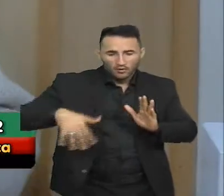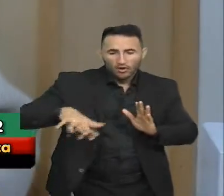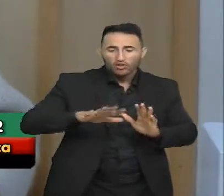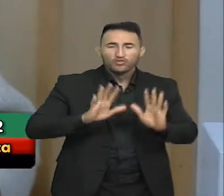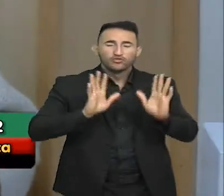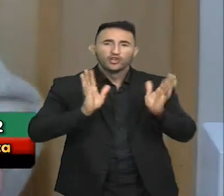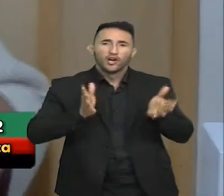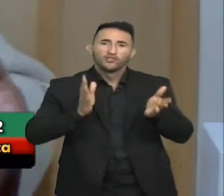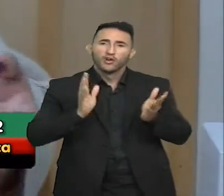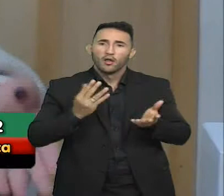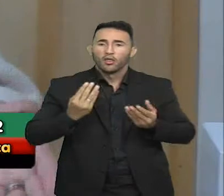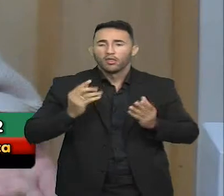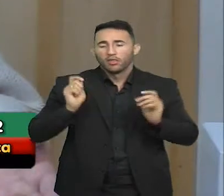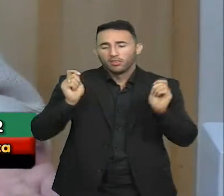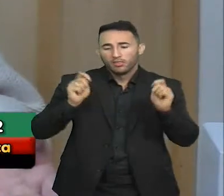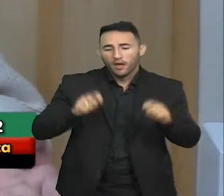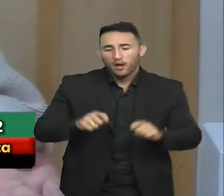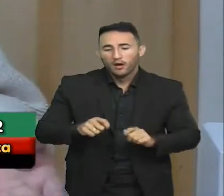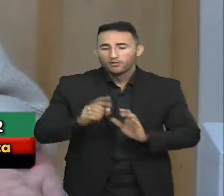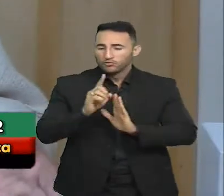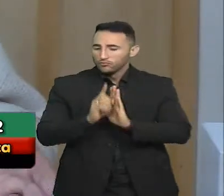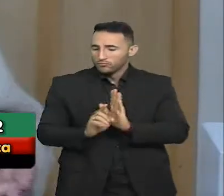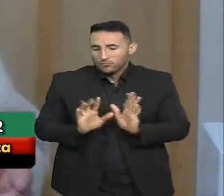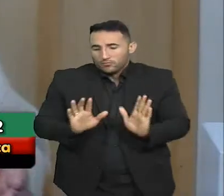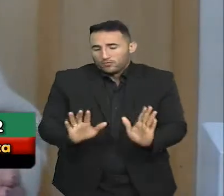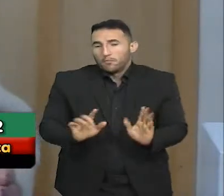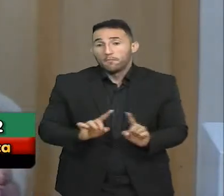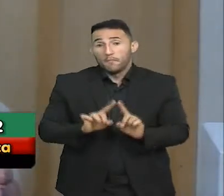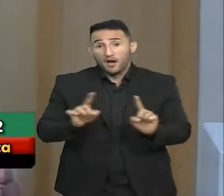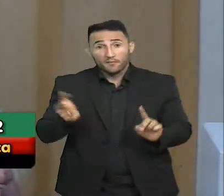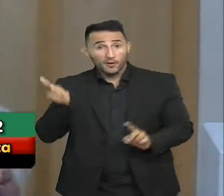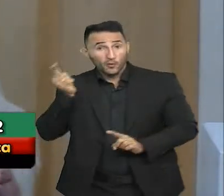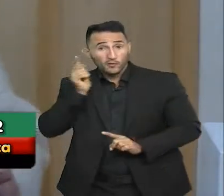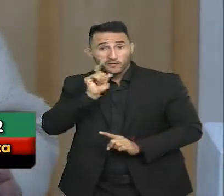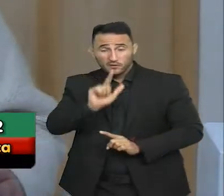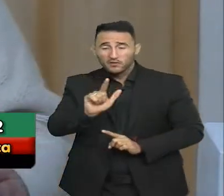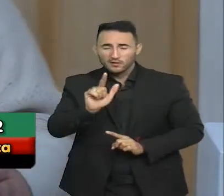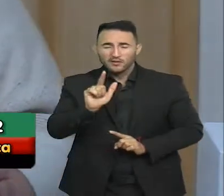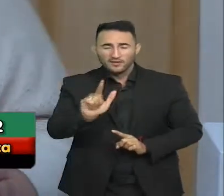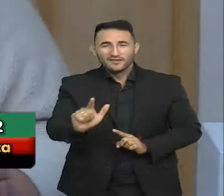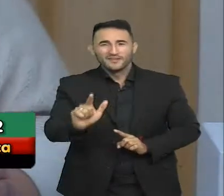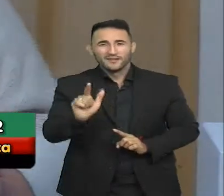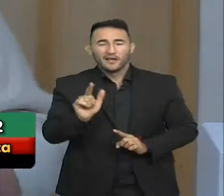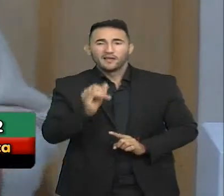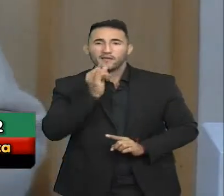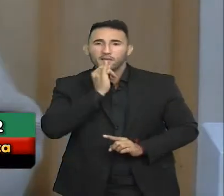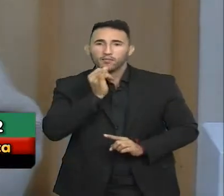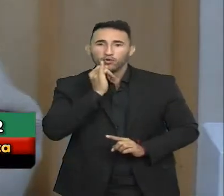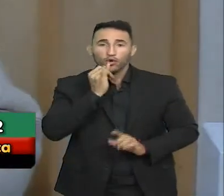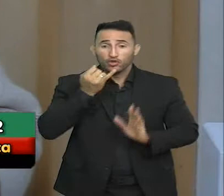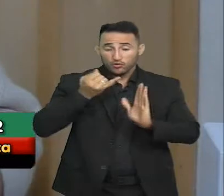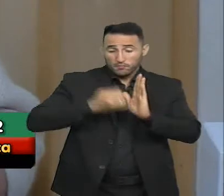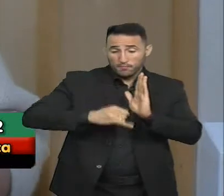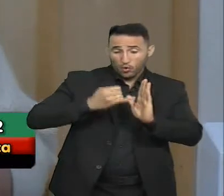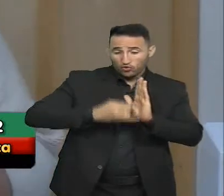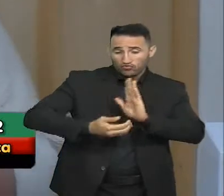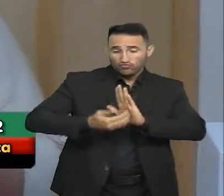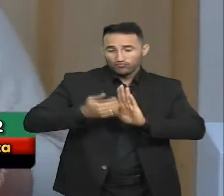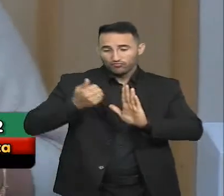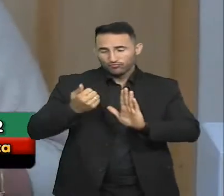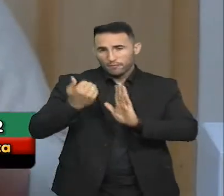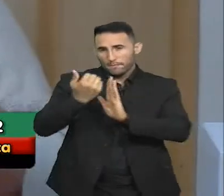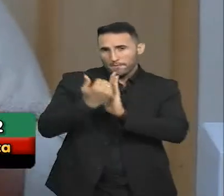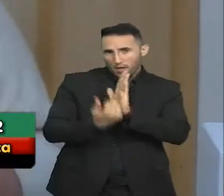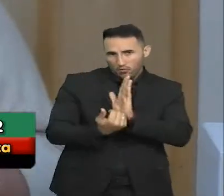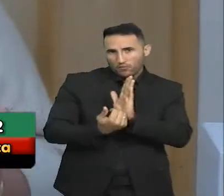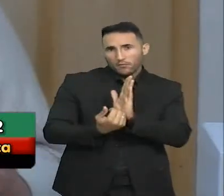o colocam naquela condição de tradicional. Mas, para a gente conseguir, por exemplo, isenção de impostos, né, como